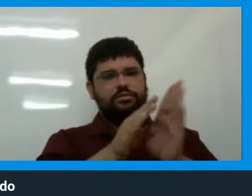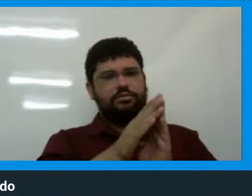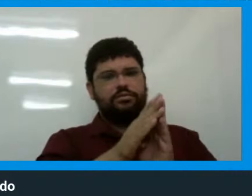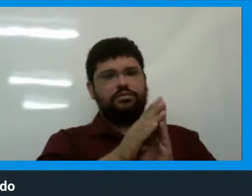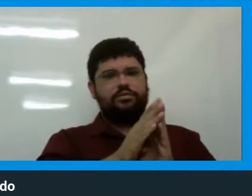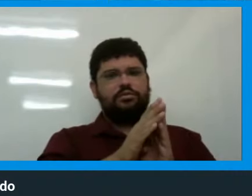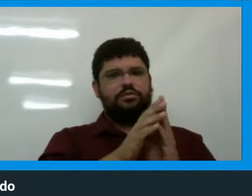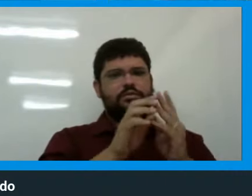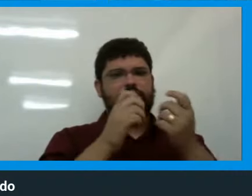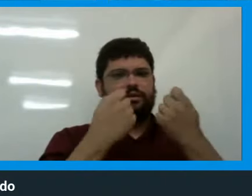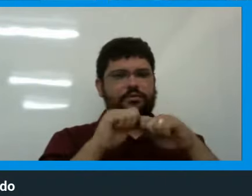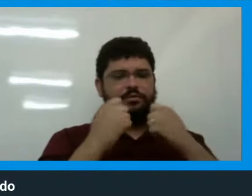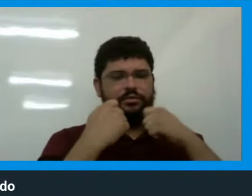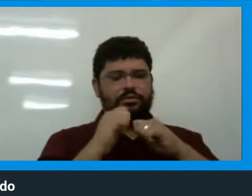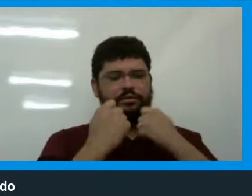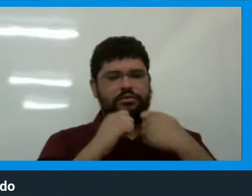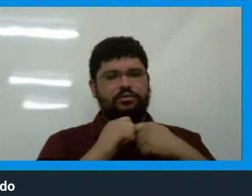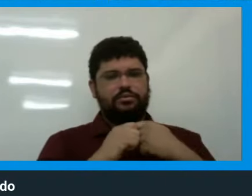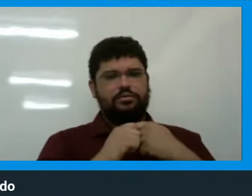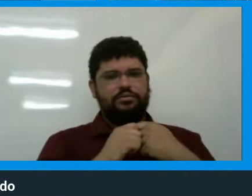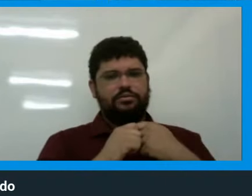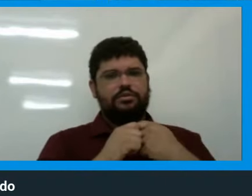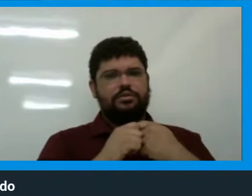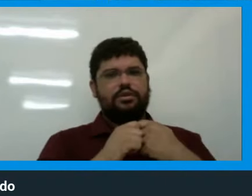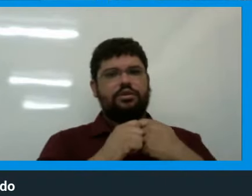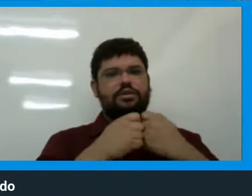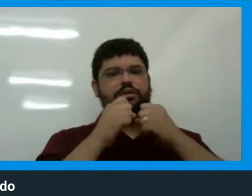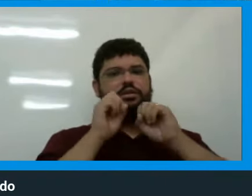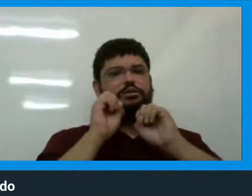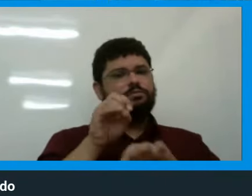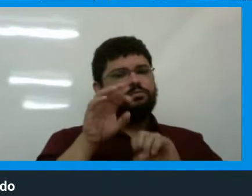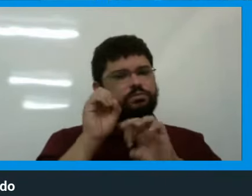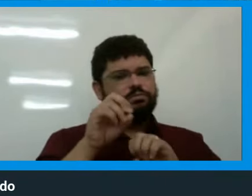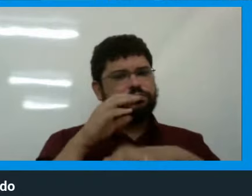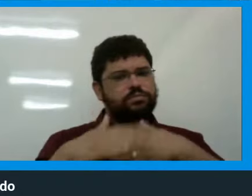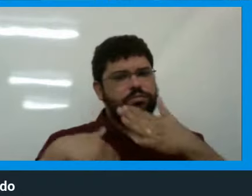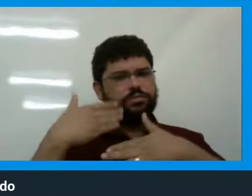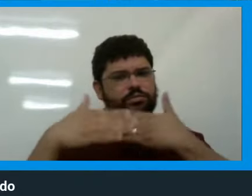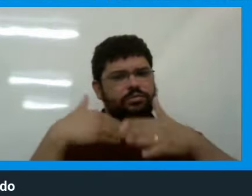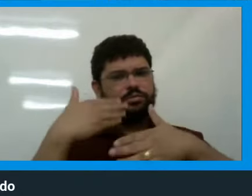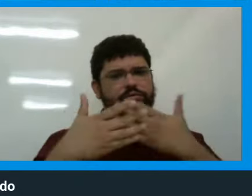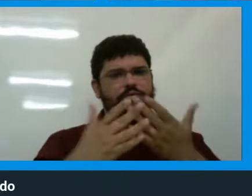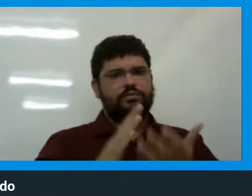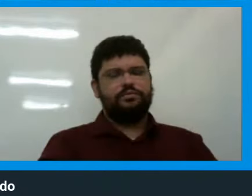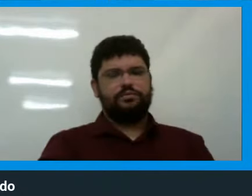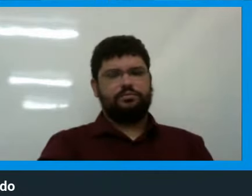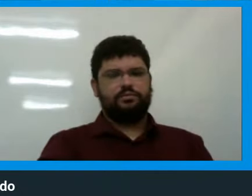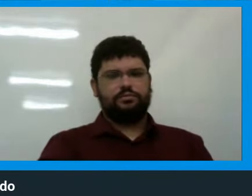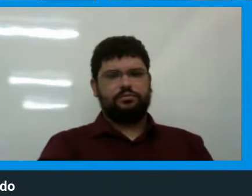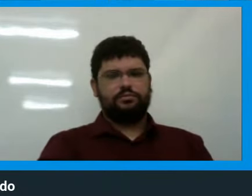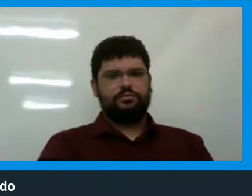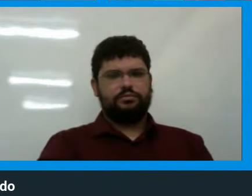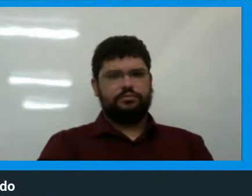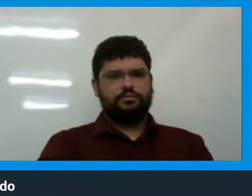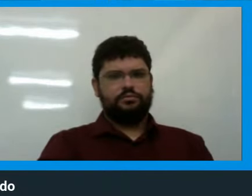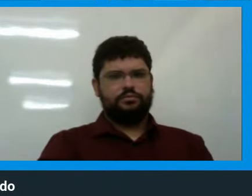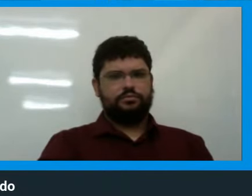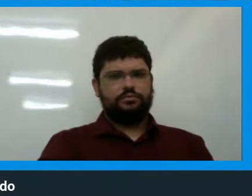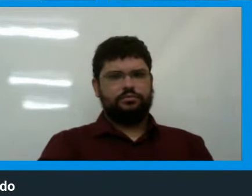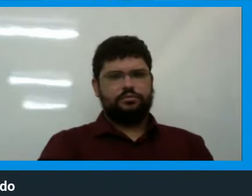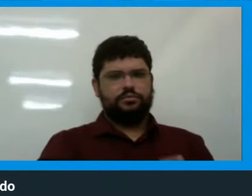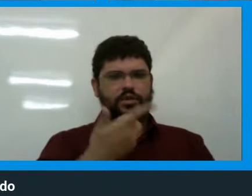habilidade imensa de levar isso adiante, né? E a todos nós, né? Deixa eu ver aqui mais